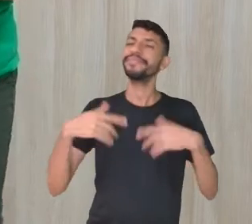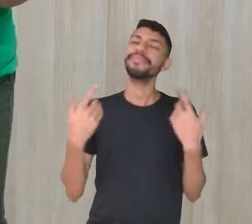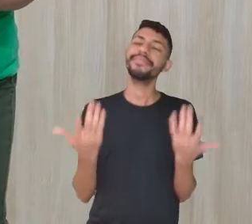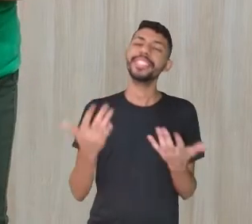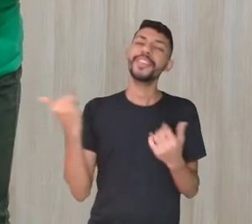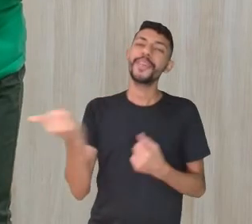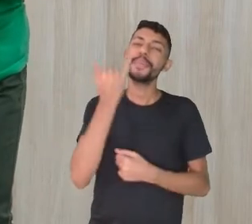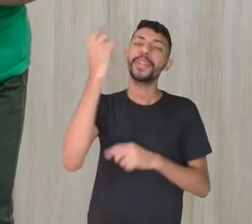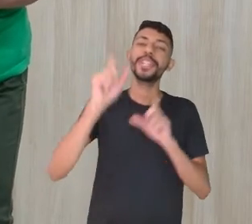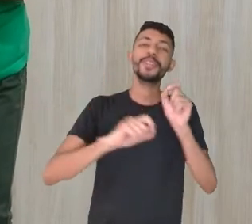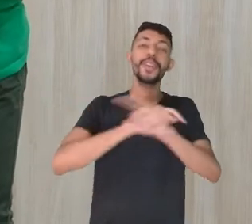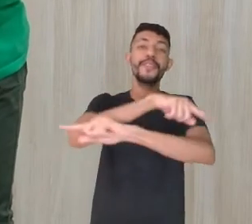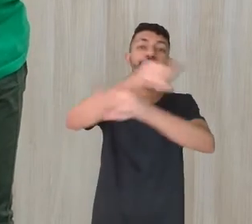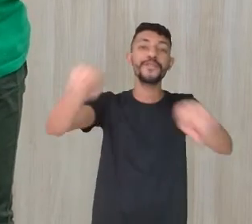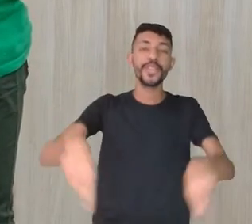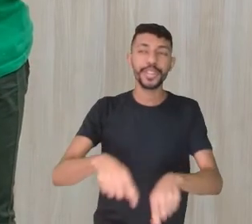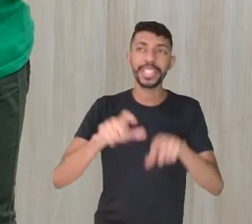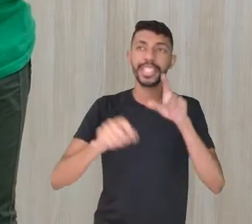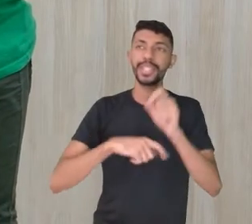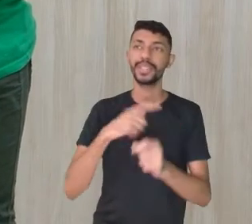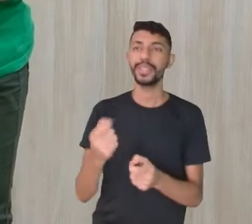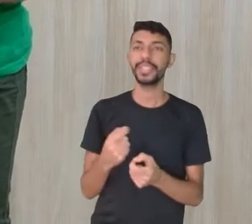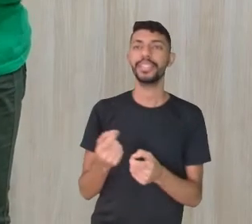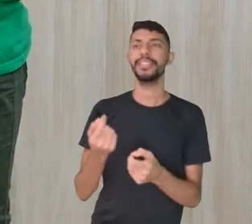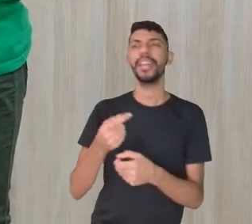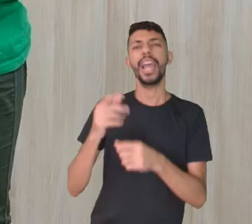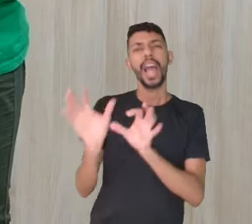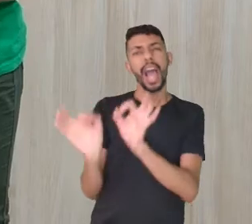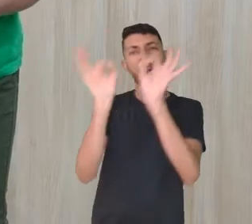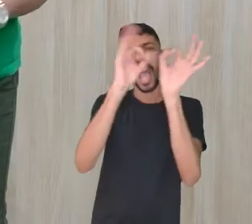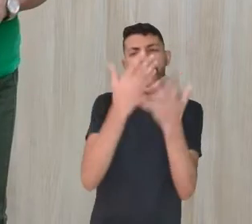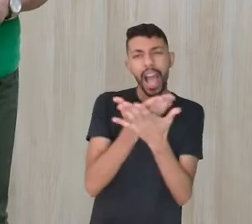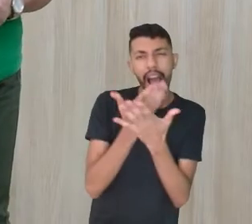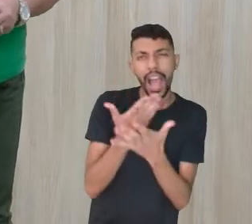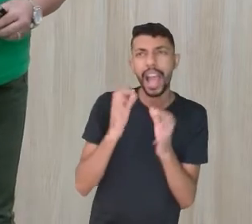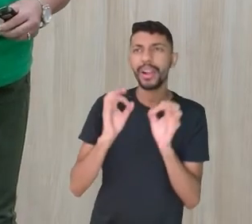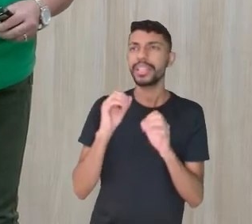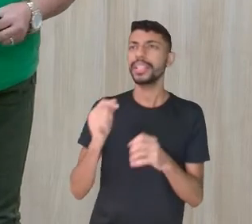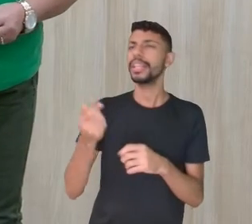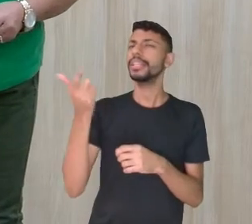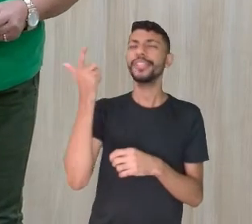muito importante que vocês, né, dêem uma olhada nessa aula, revejam esse vídeo para